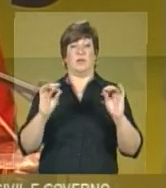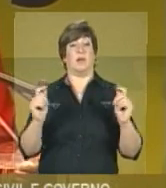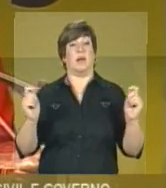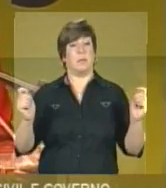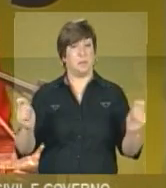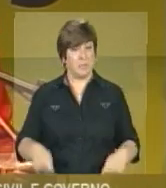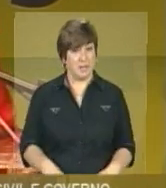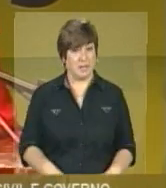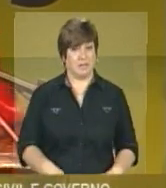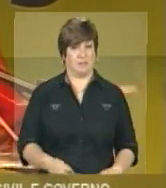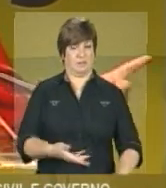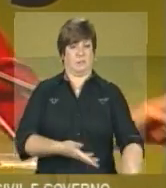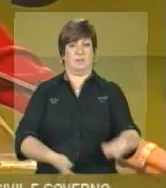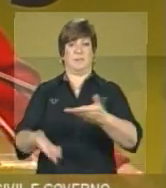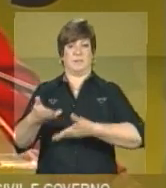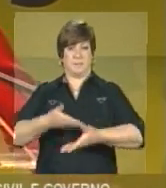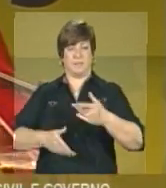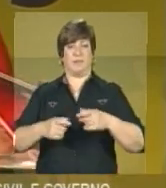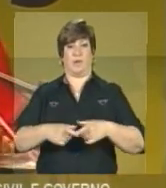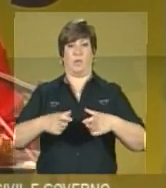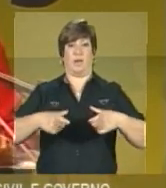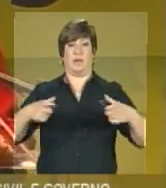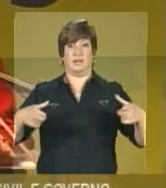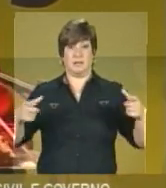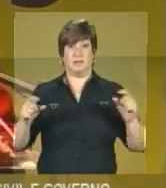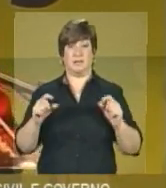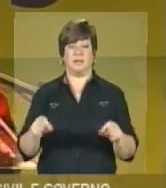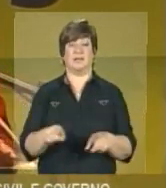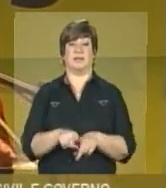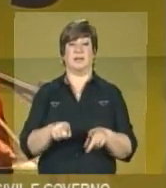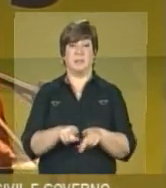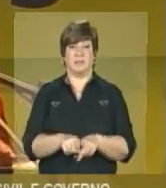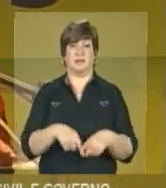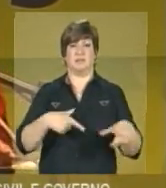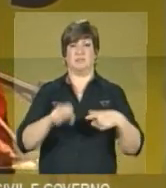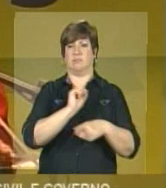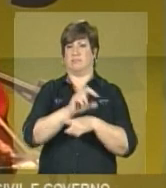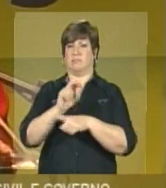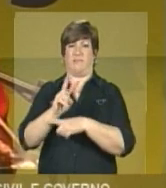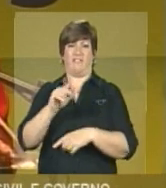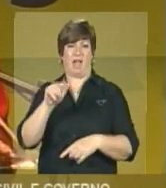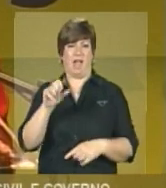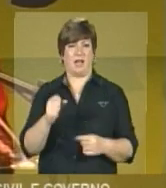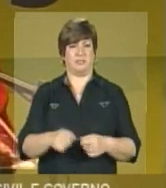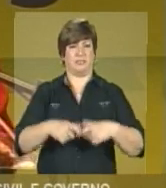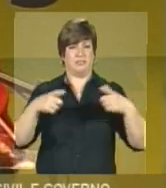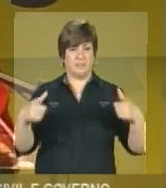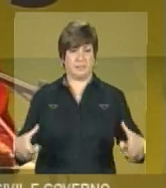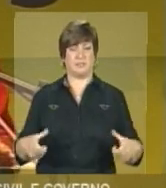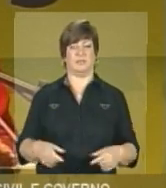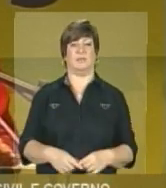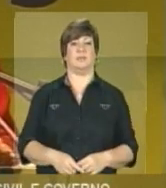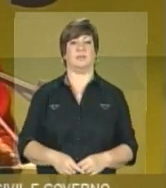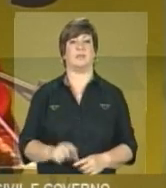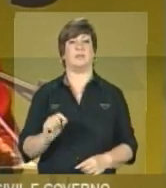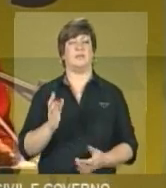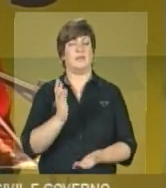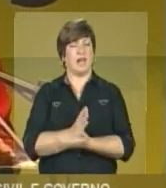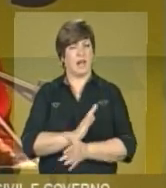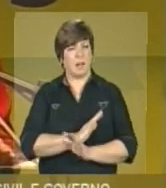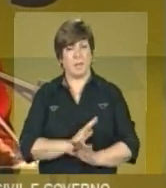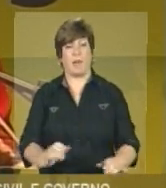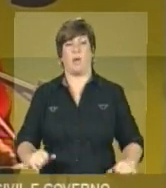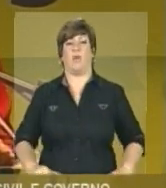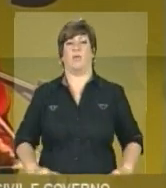capaz de articular o crescimento e a geração de empregos, a erradicação